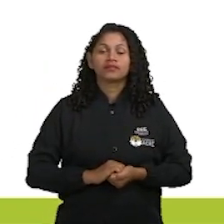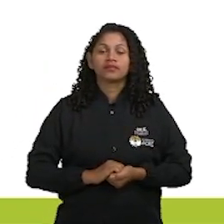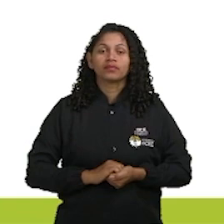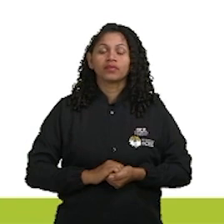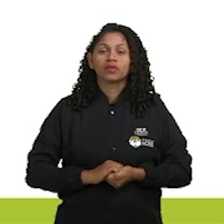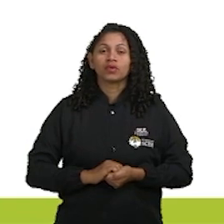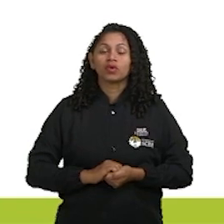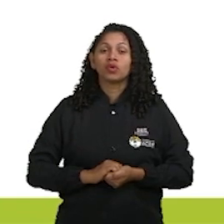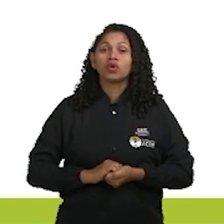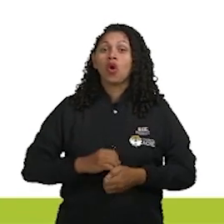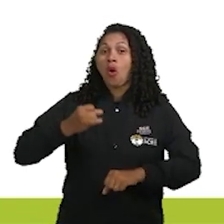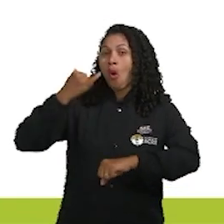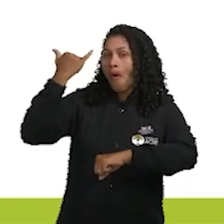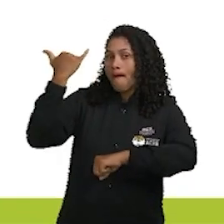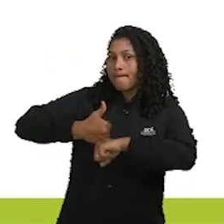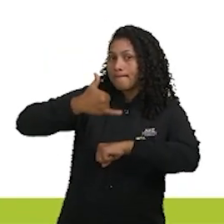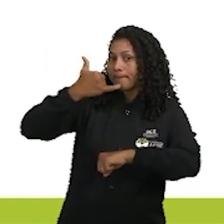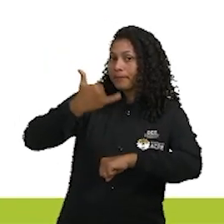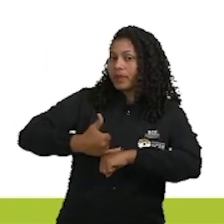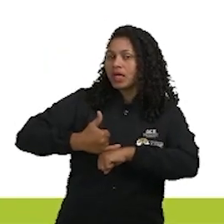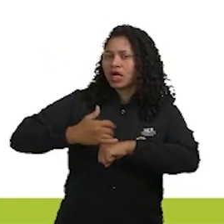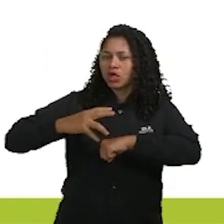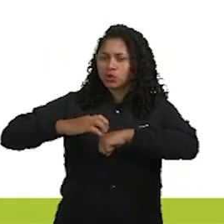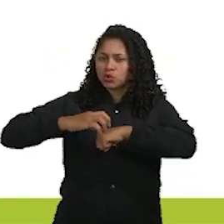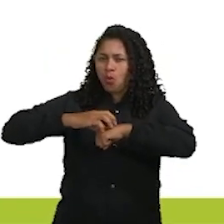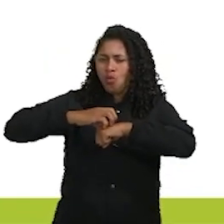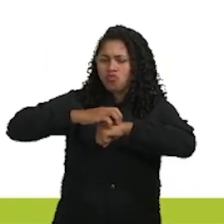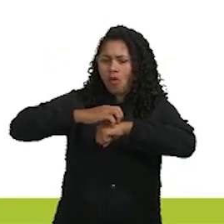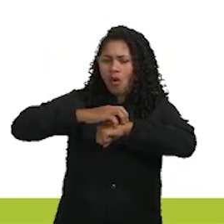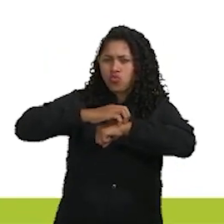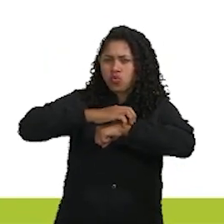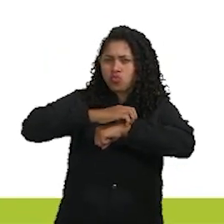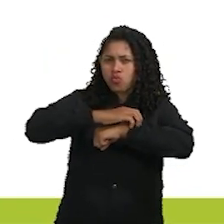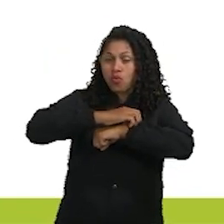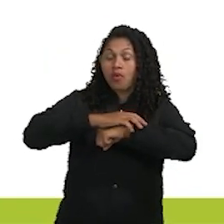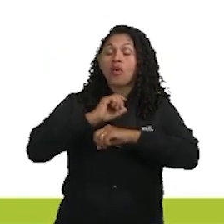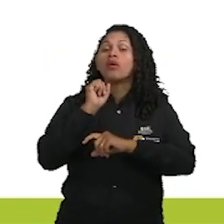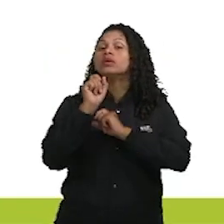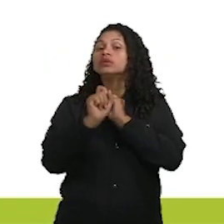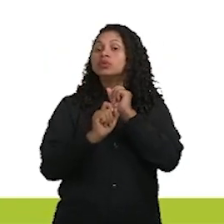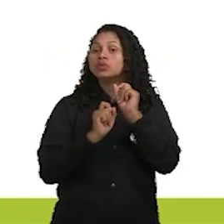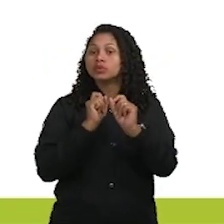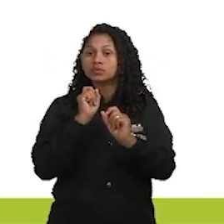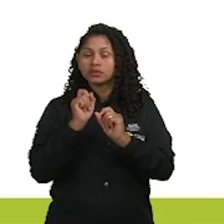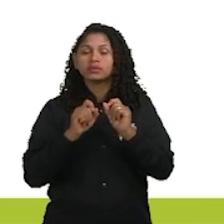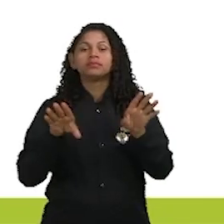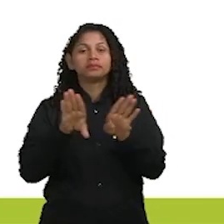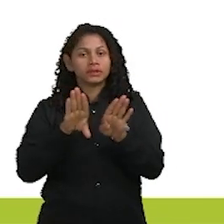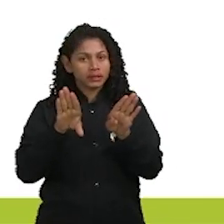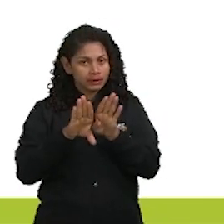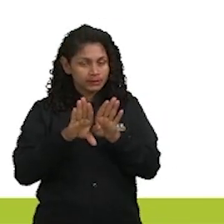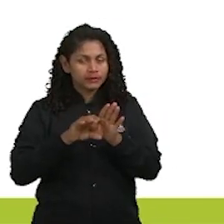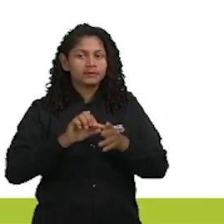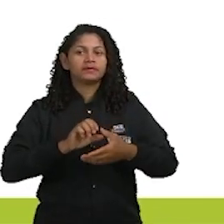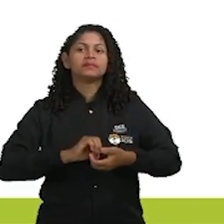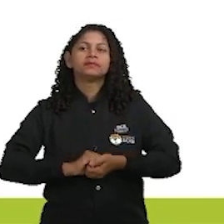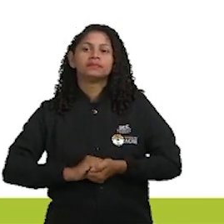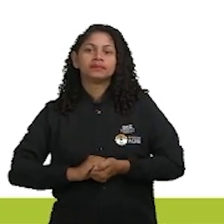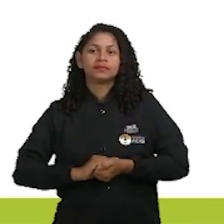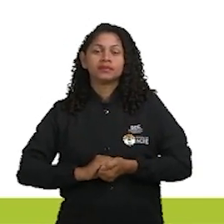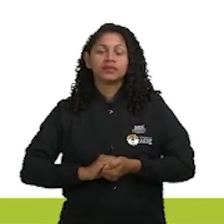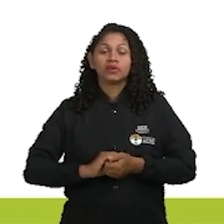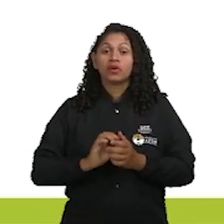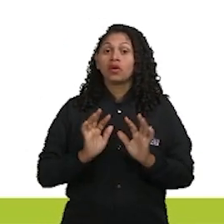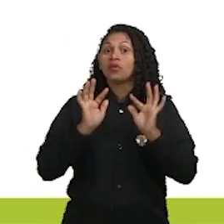de enferrujamento do ferro nada mais é do que considerado esse processo. E, por fim, eu trago aqui